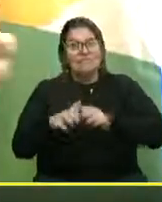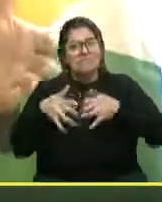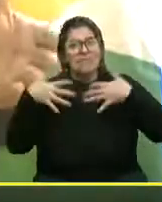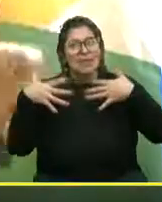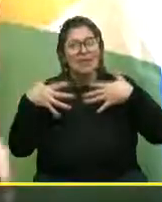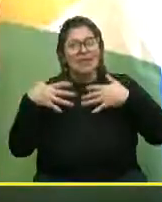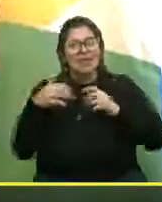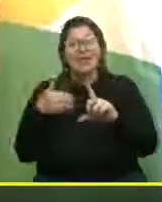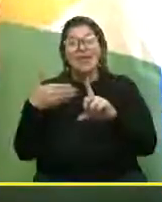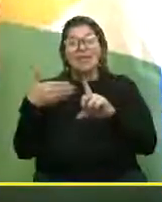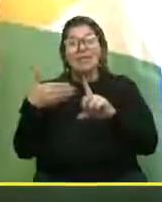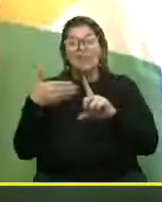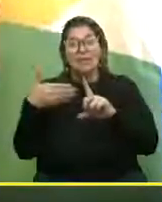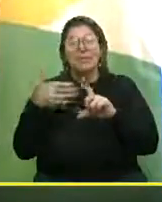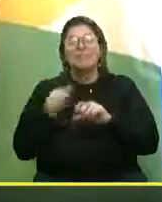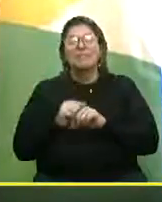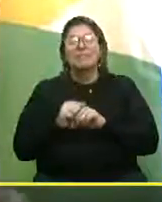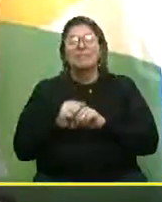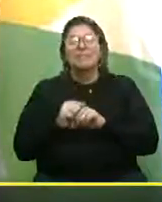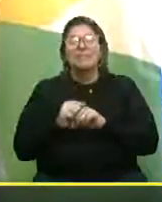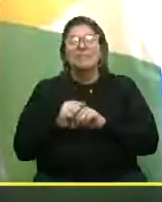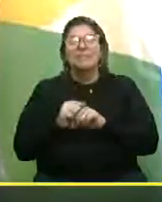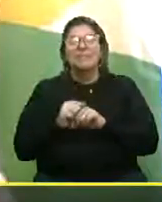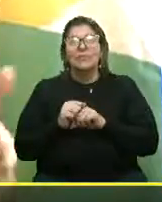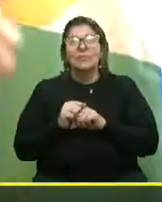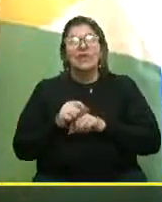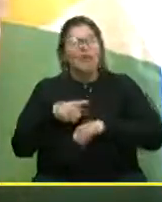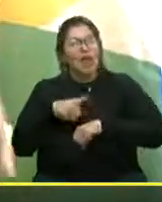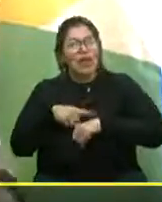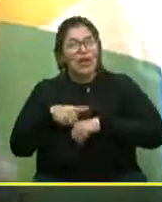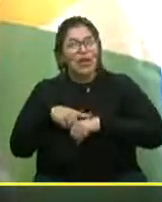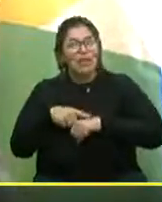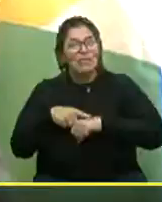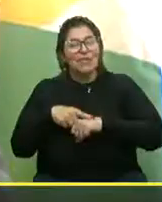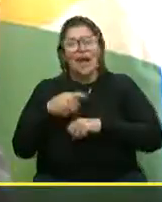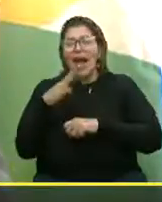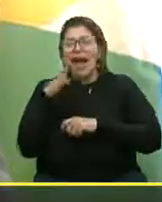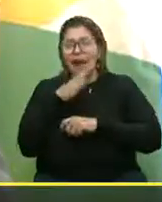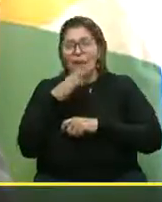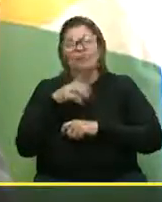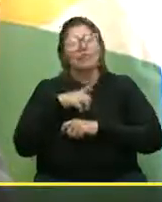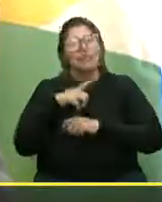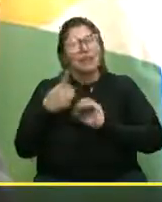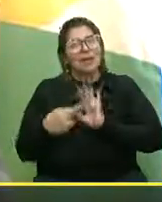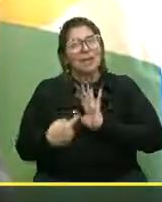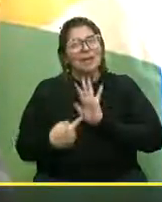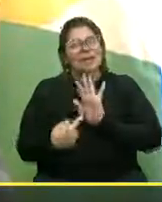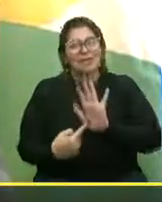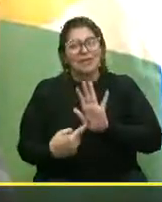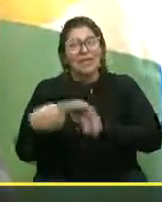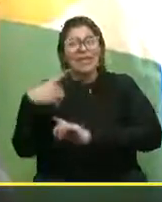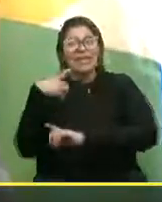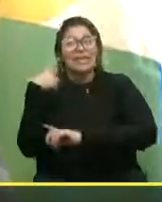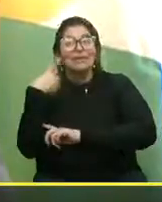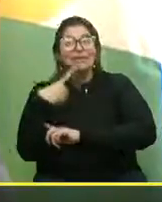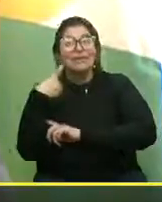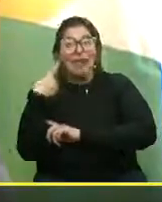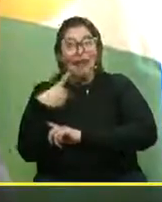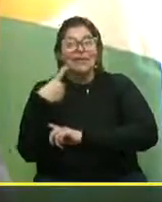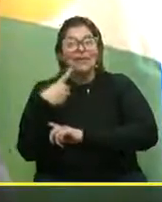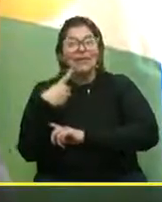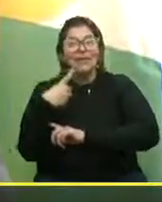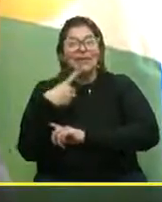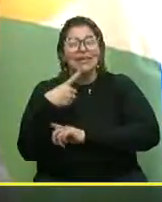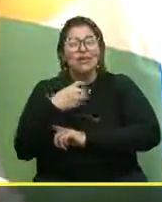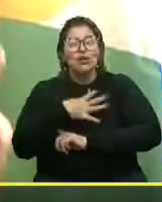plenária híbrida e nós estamos dentro do tempo que seguiram temos apresentação do deputado aqui